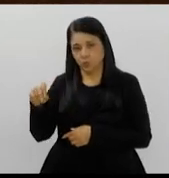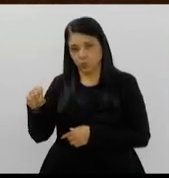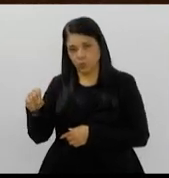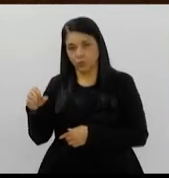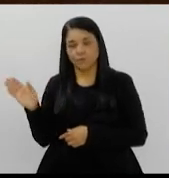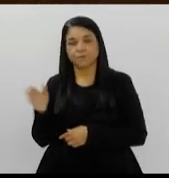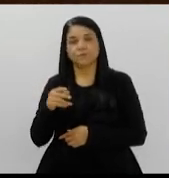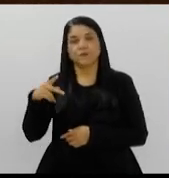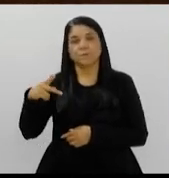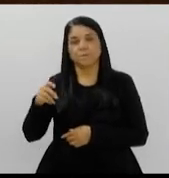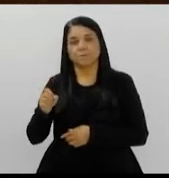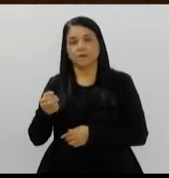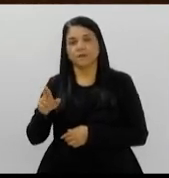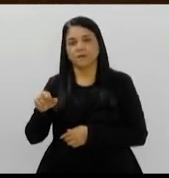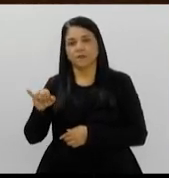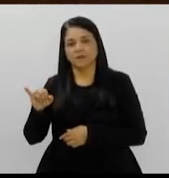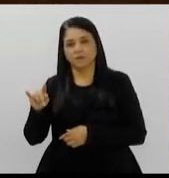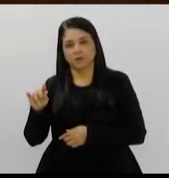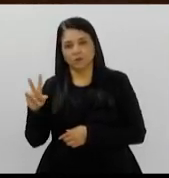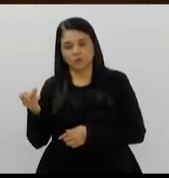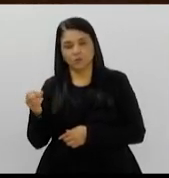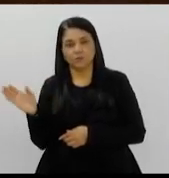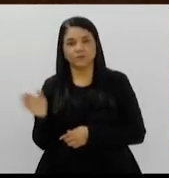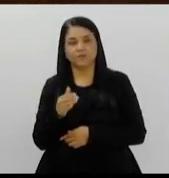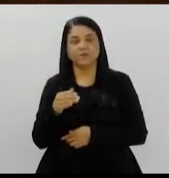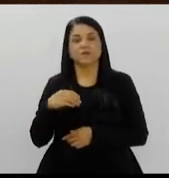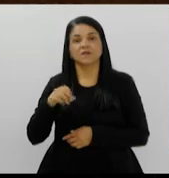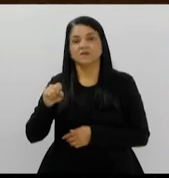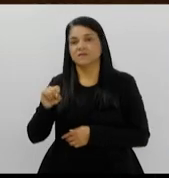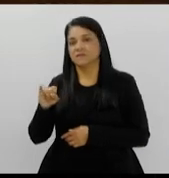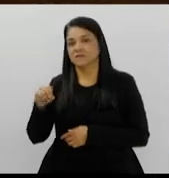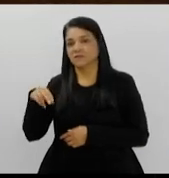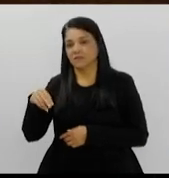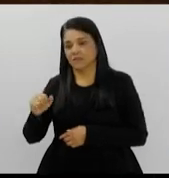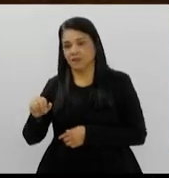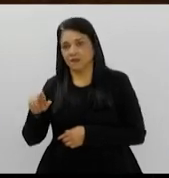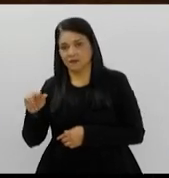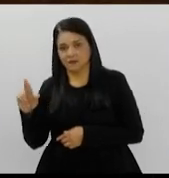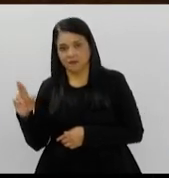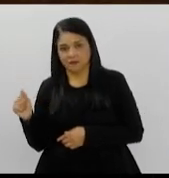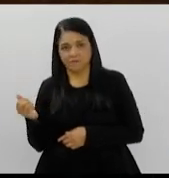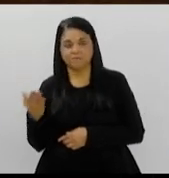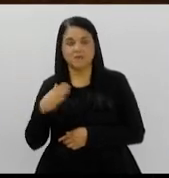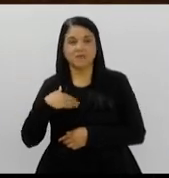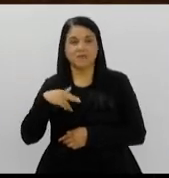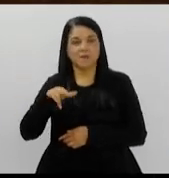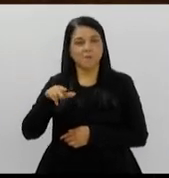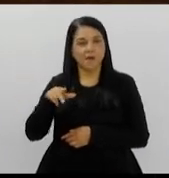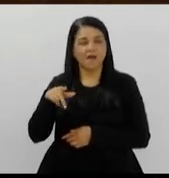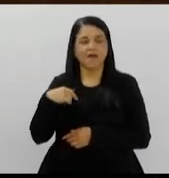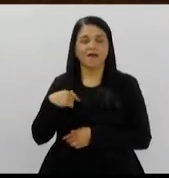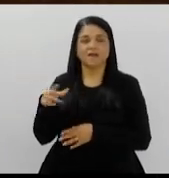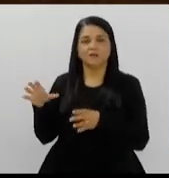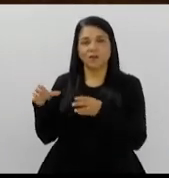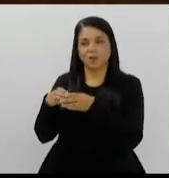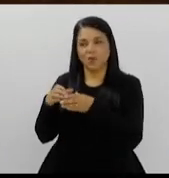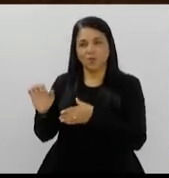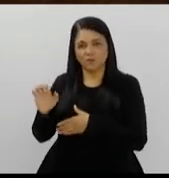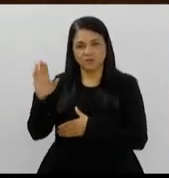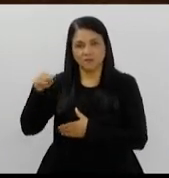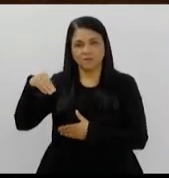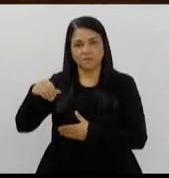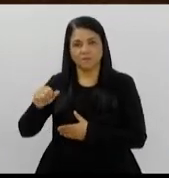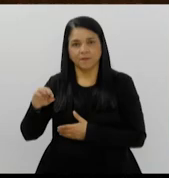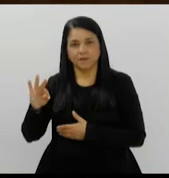Andaraí, Vila Isabel, a Sinara, minha irmã querida lá da comunidade Mata Machado,